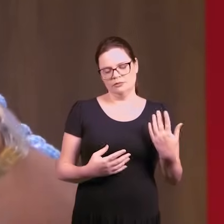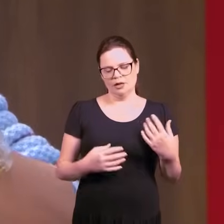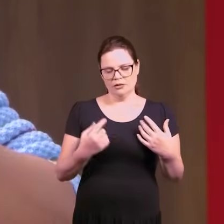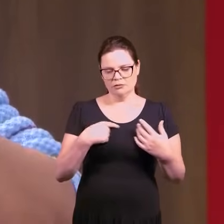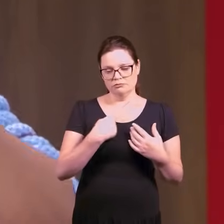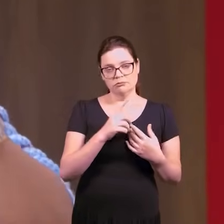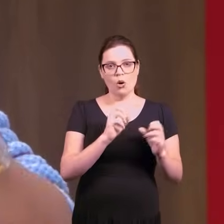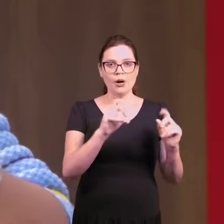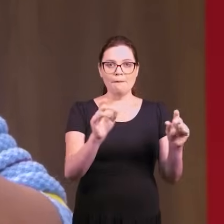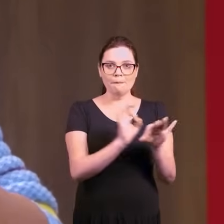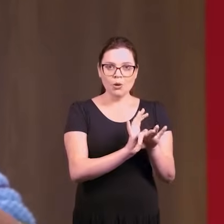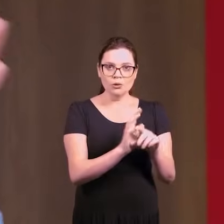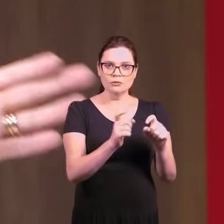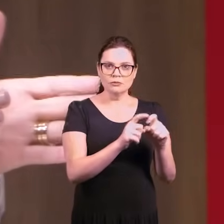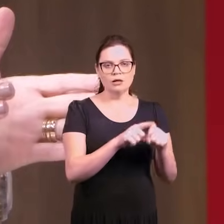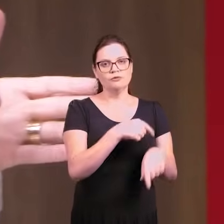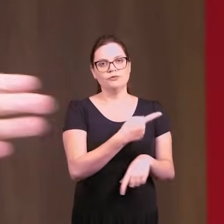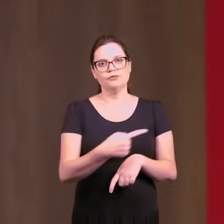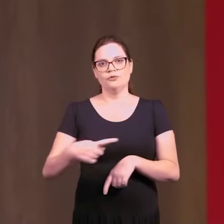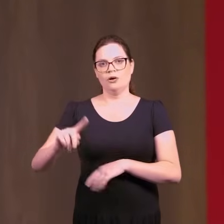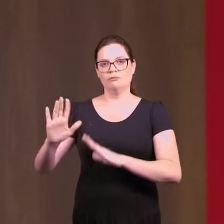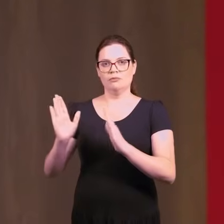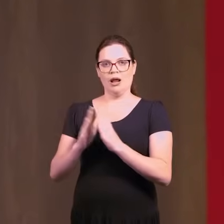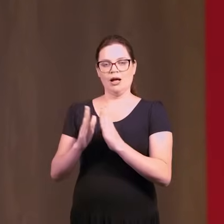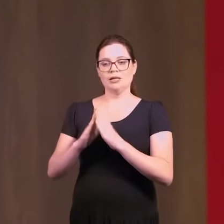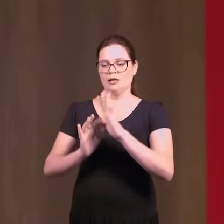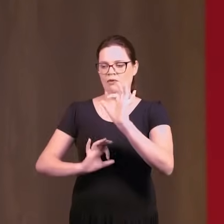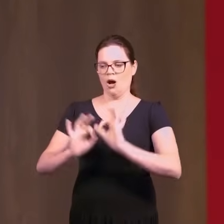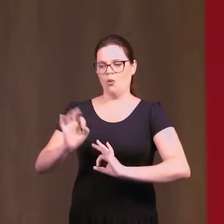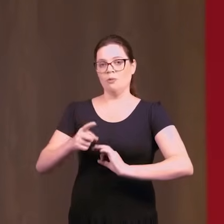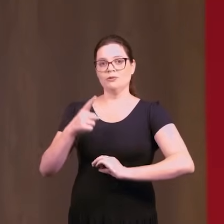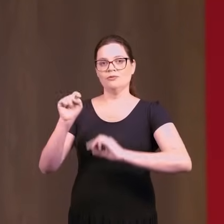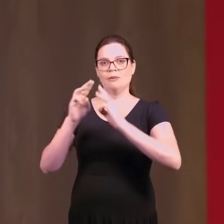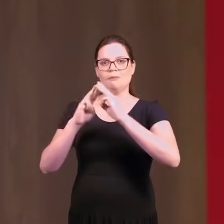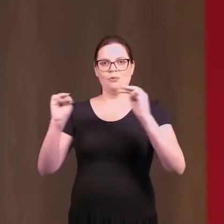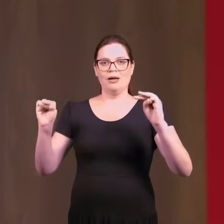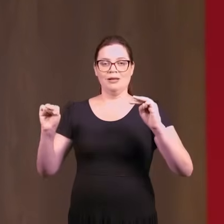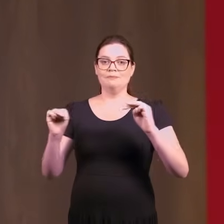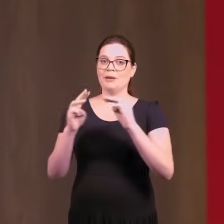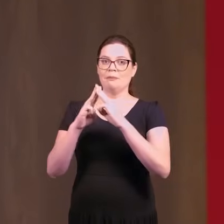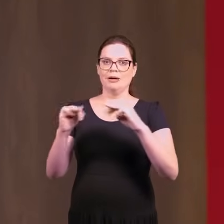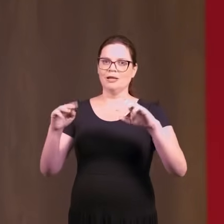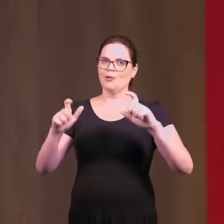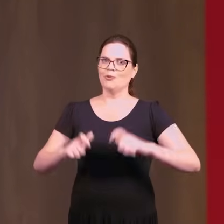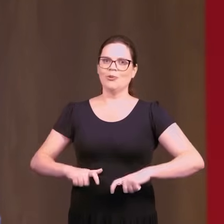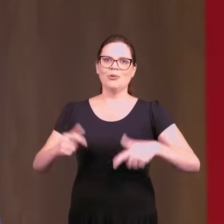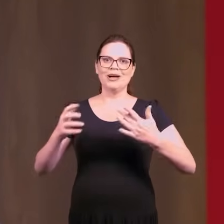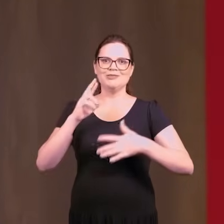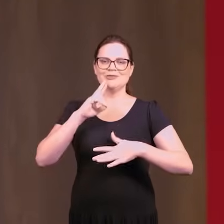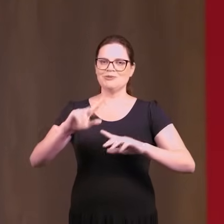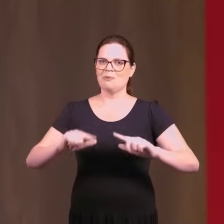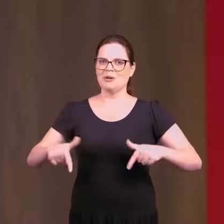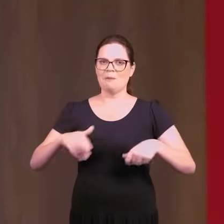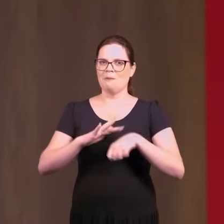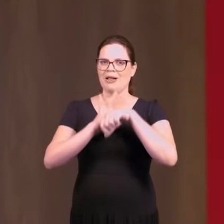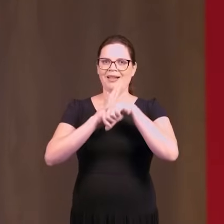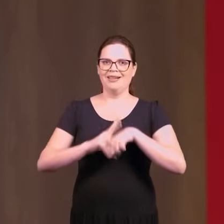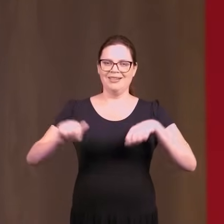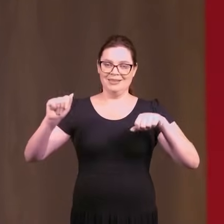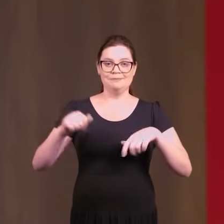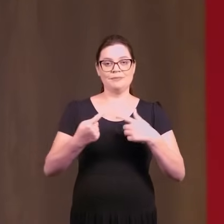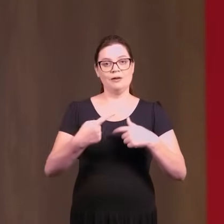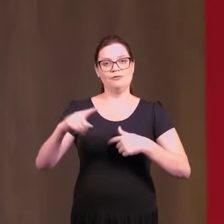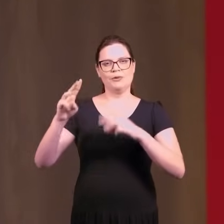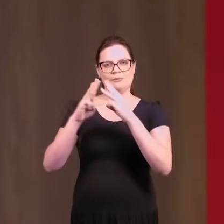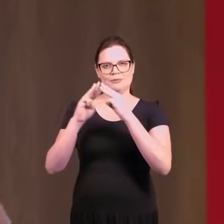ao Senhor e ela ia para o Manaim. O Manaim é lugar de cura. Né? Então ela foi para o